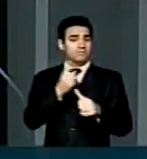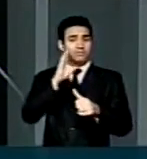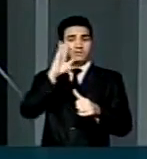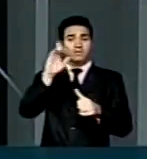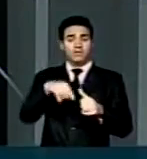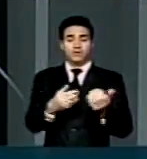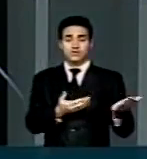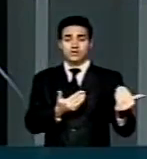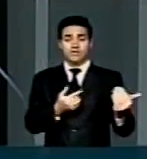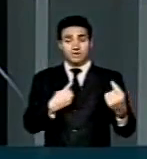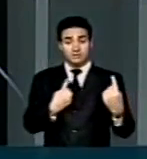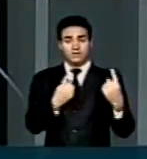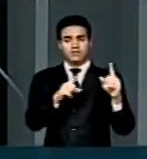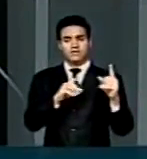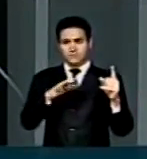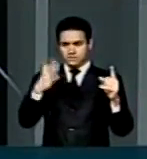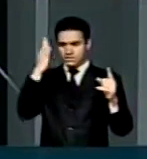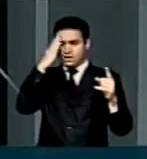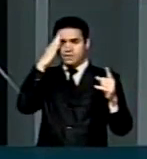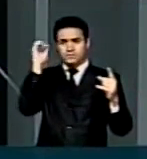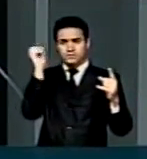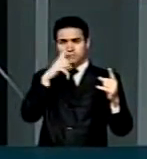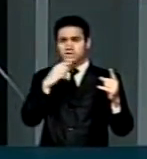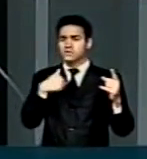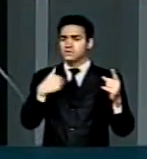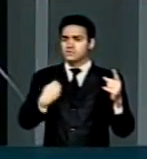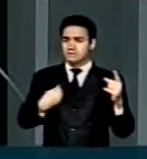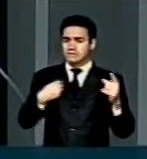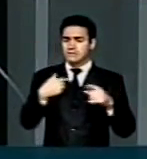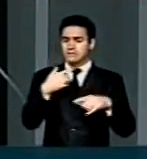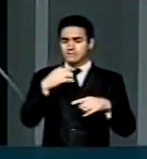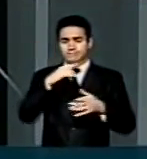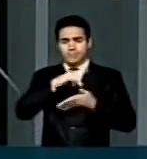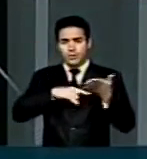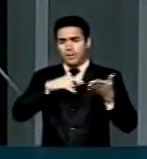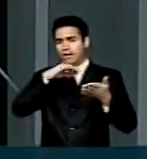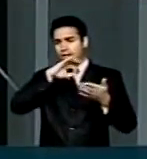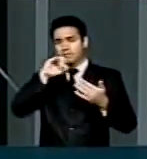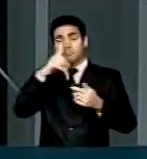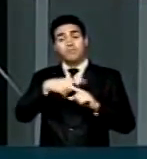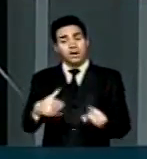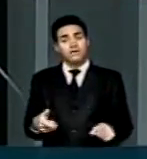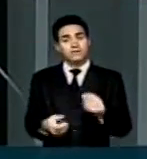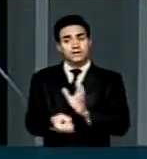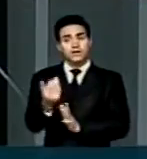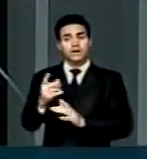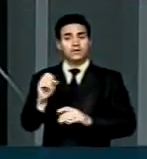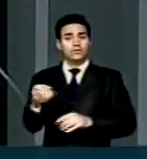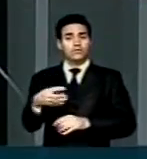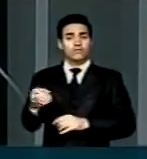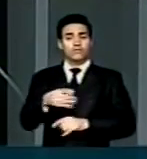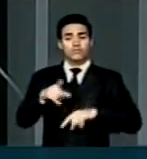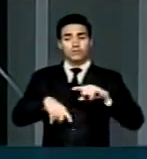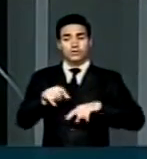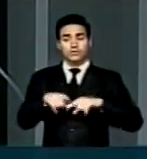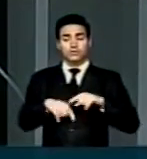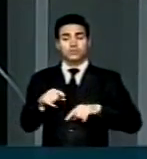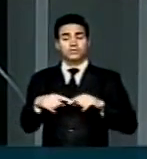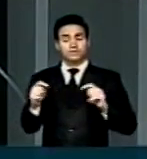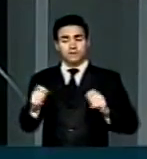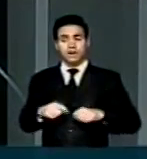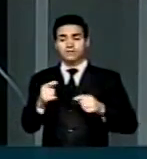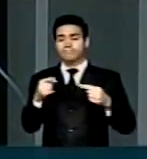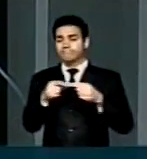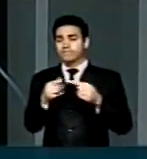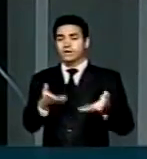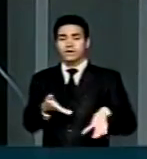jovens, que desafiam as dificuldades e burocracias para criar e oferecer ao mercado produtos e serviços inovadores, práticos e que